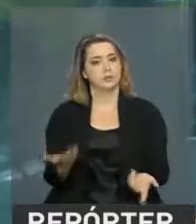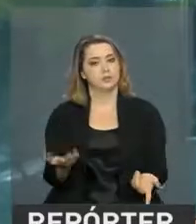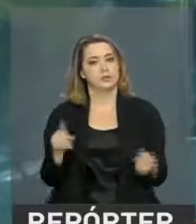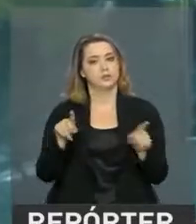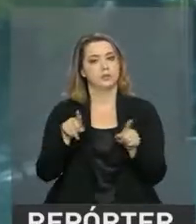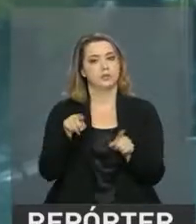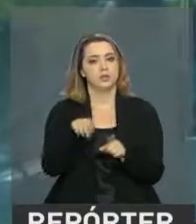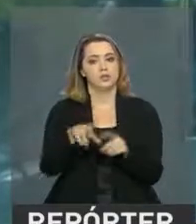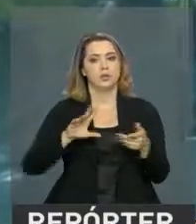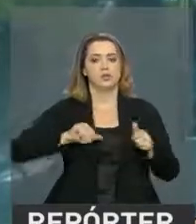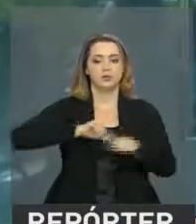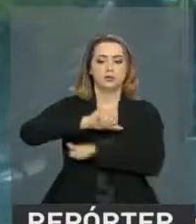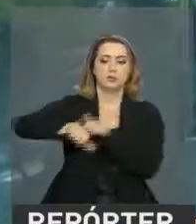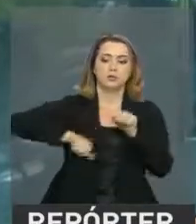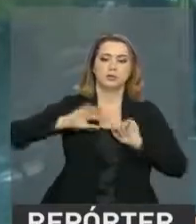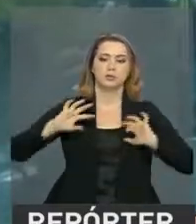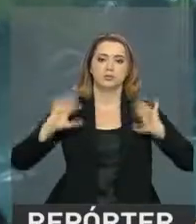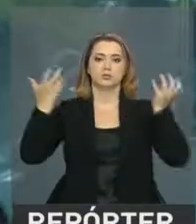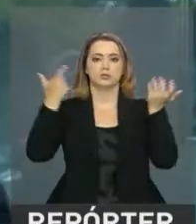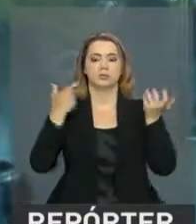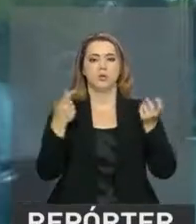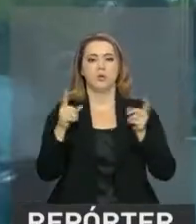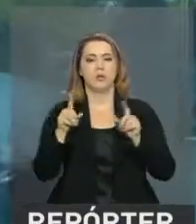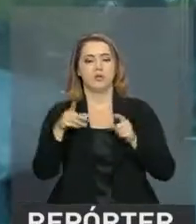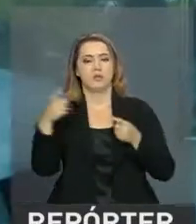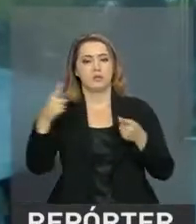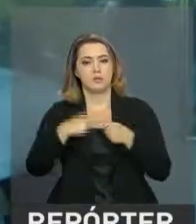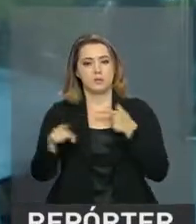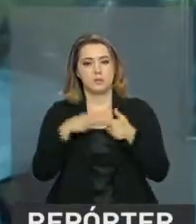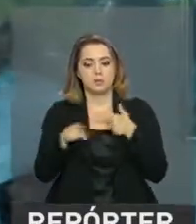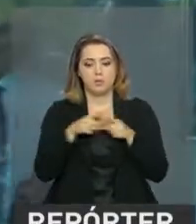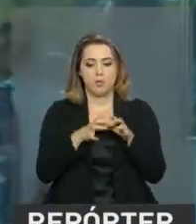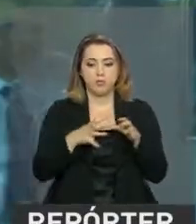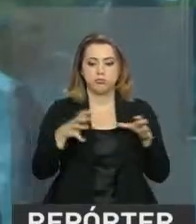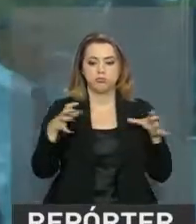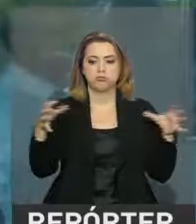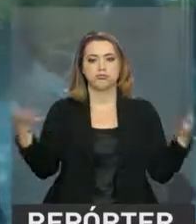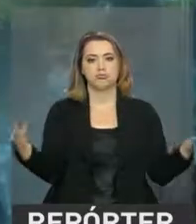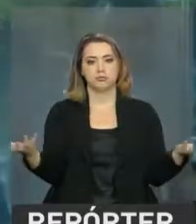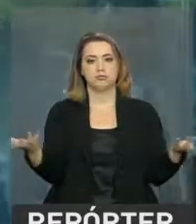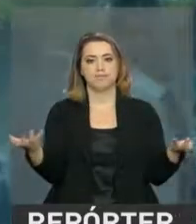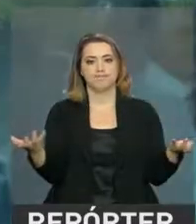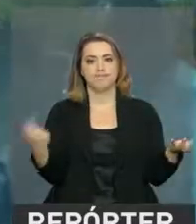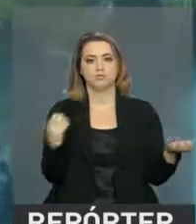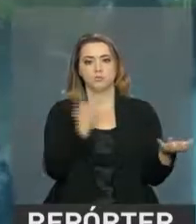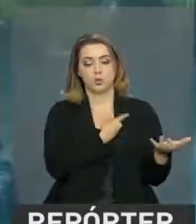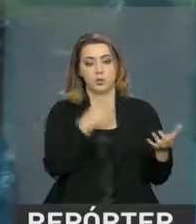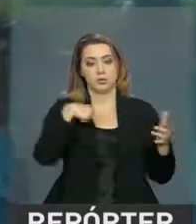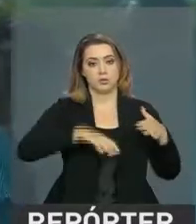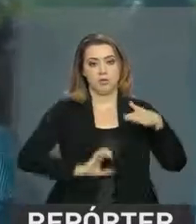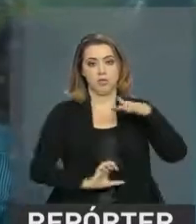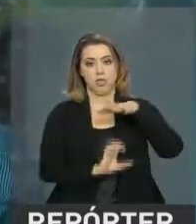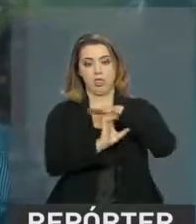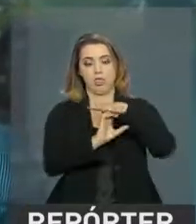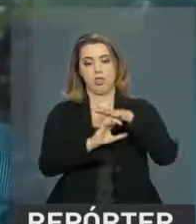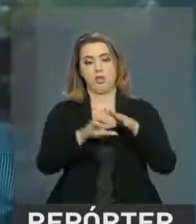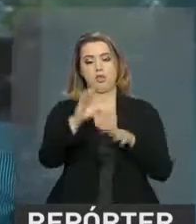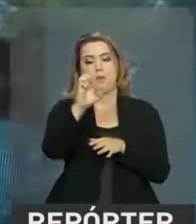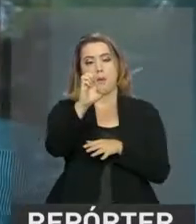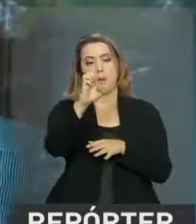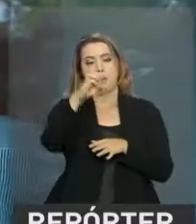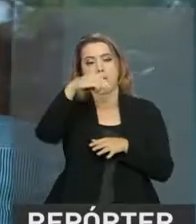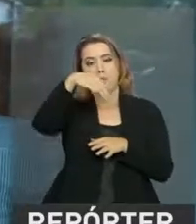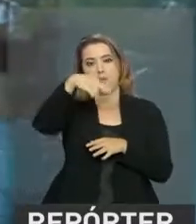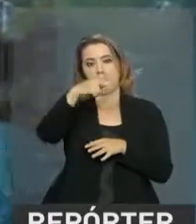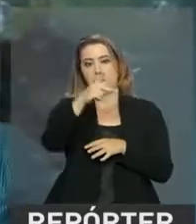E com mudança climática, esses desafios se tornarão ainda maiores. Nós da Embrapa estamos muito engajados